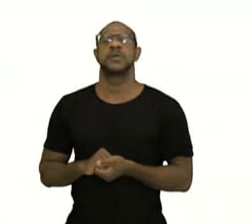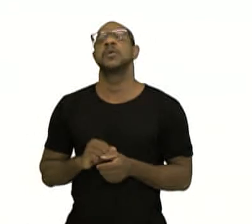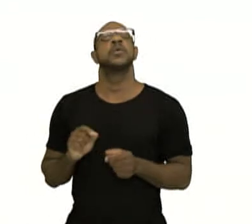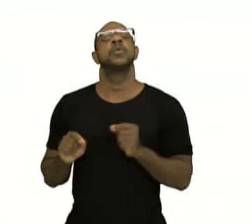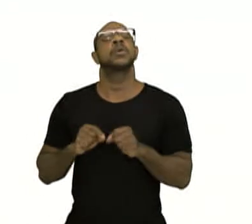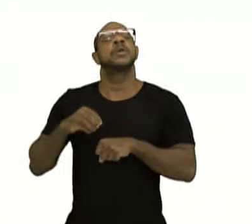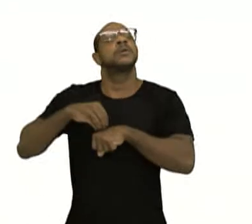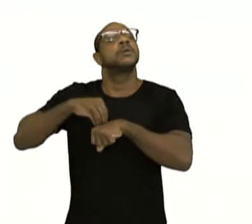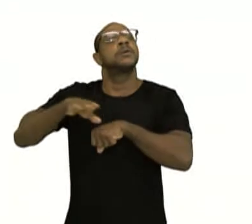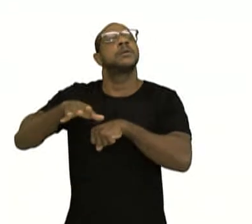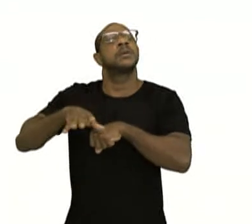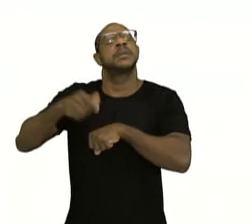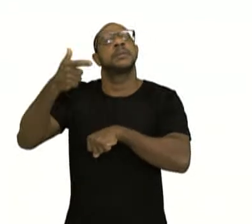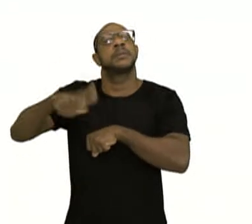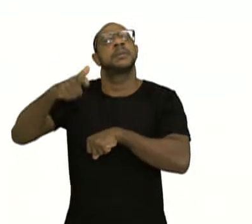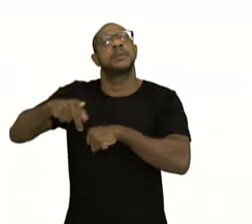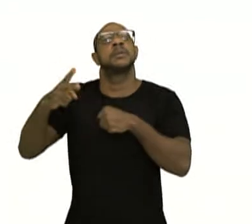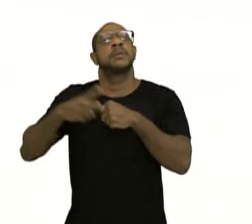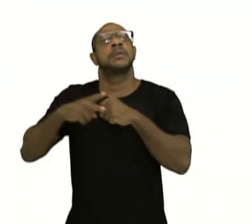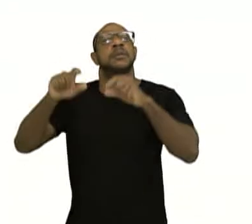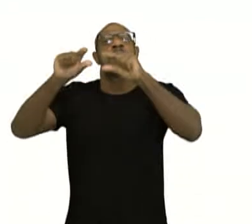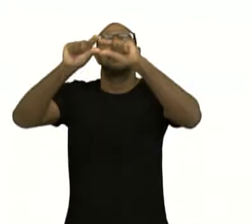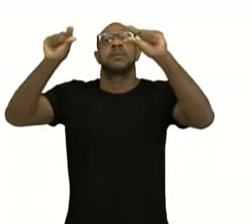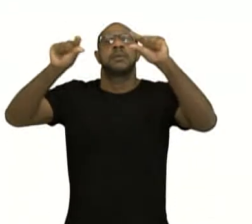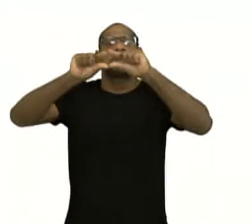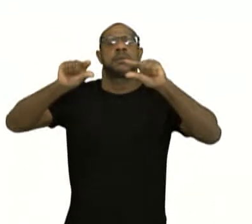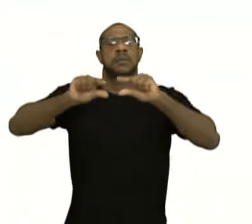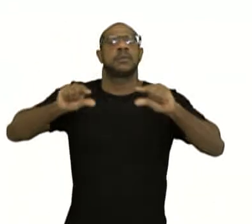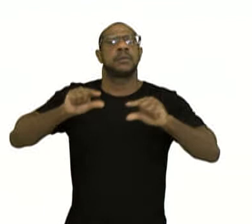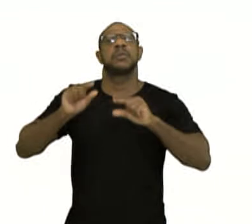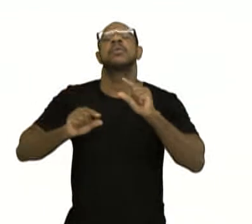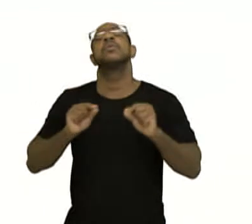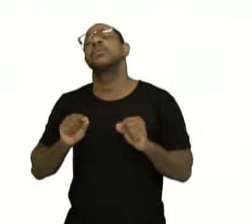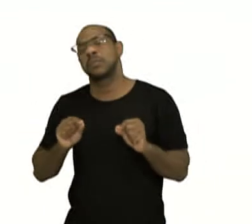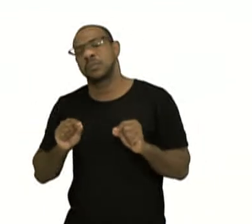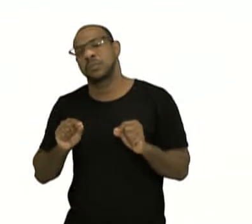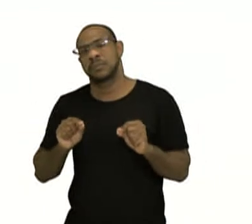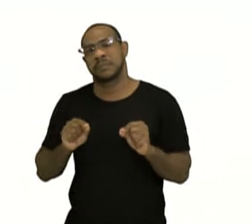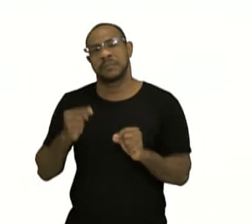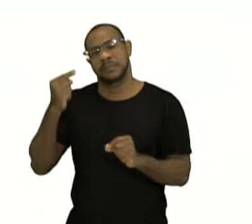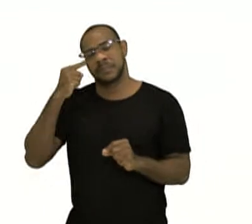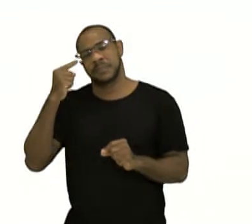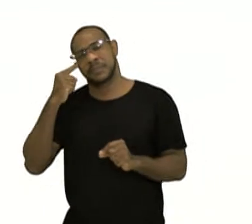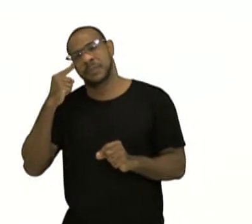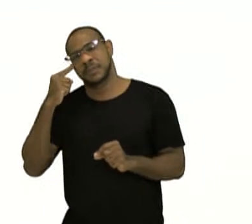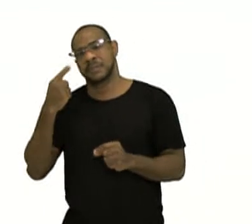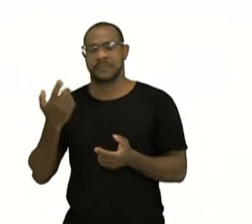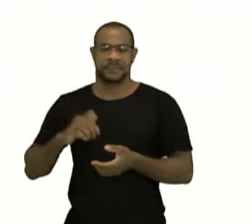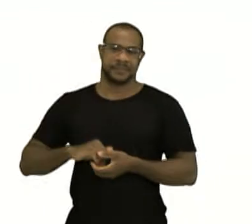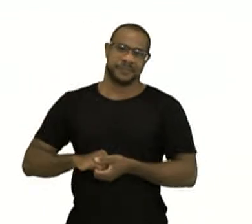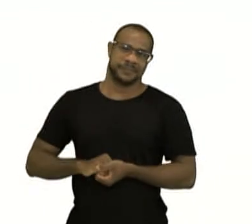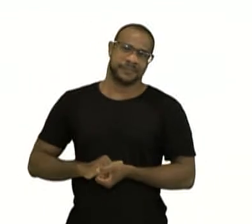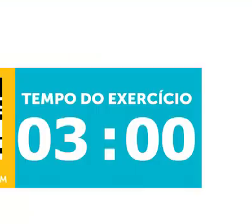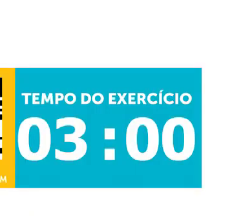sugere essa repetição de versos? Pessoal, vamos fazer? Vamos pensar?